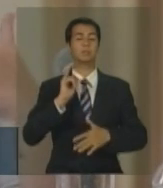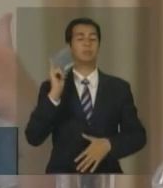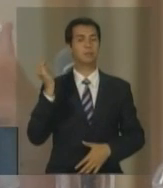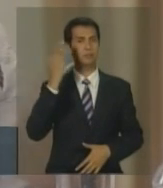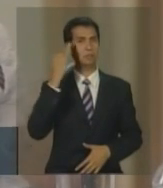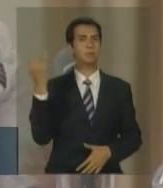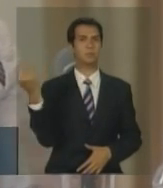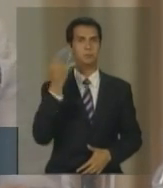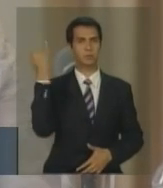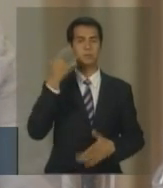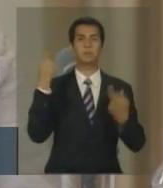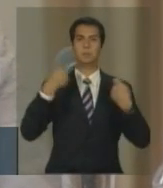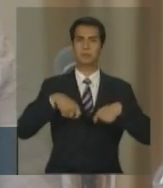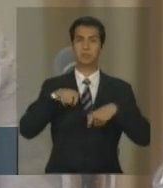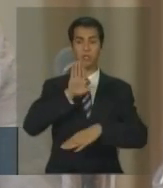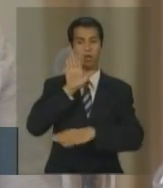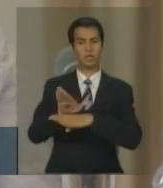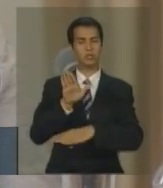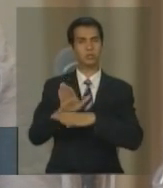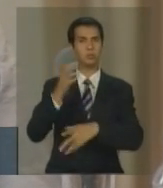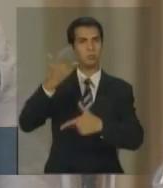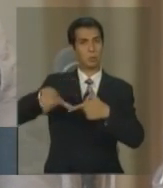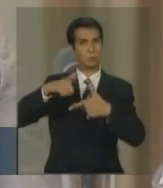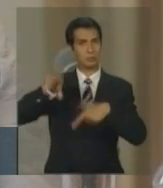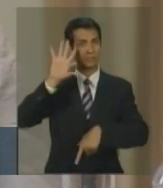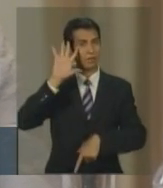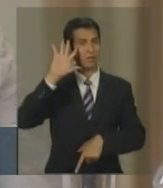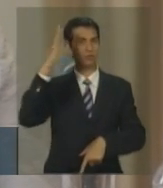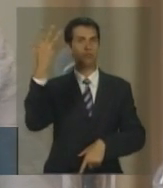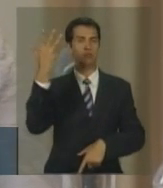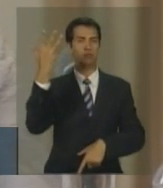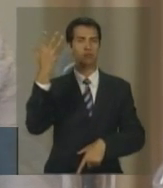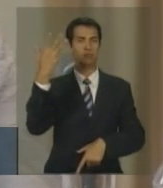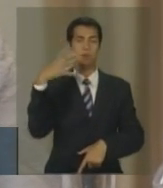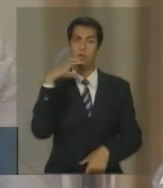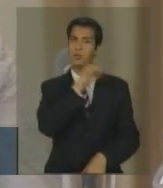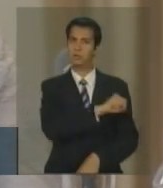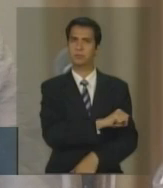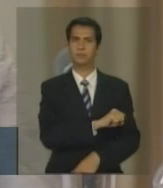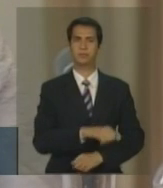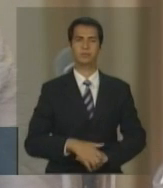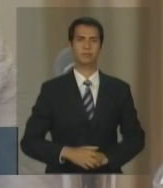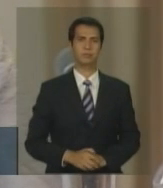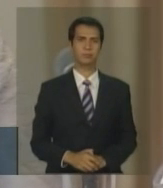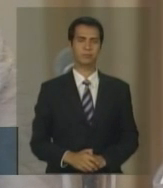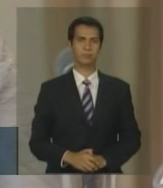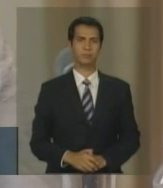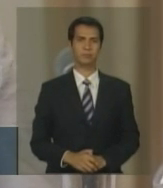importância na solução desses problemas o mais rápido possível.